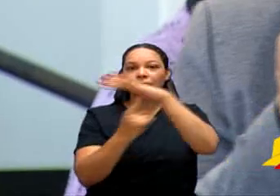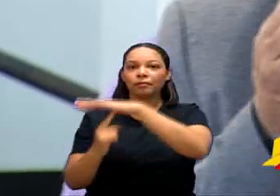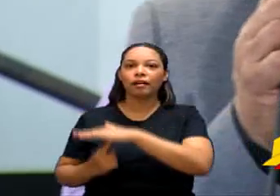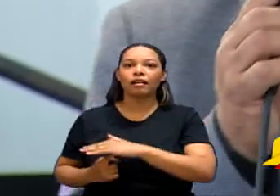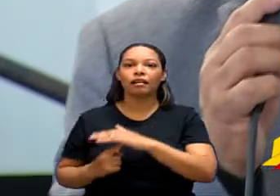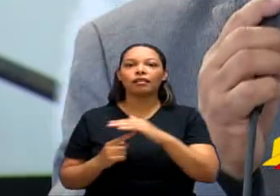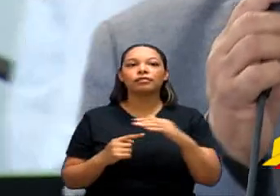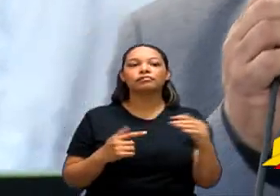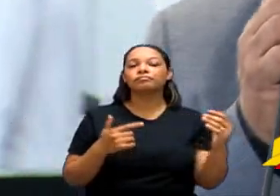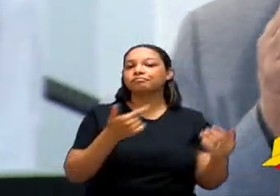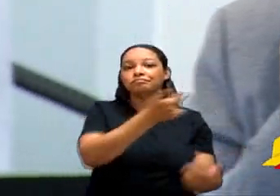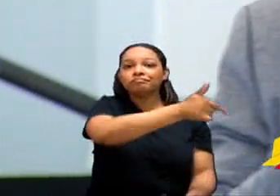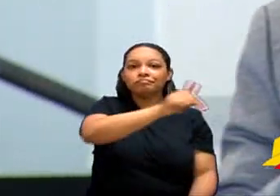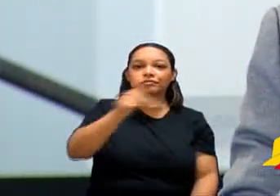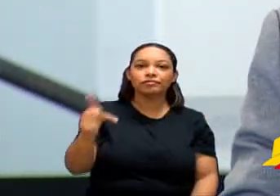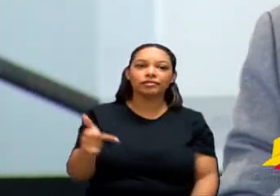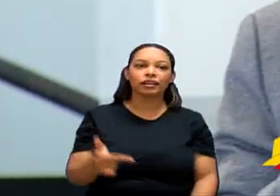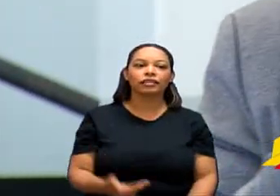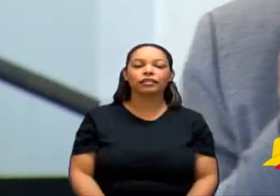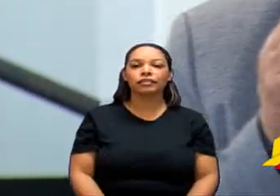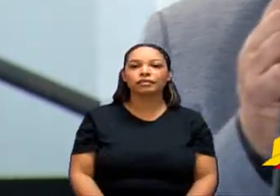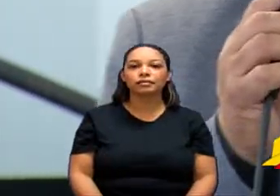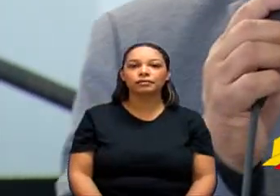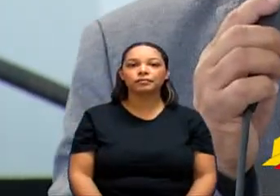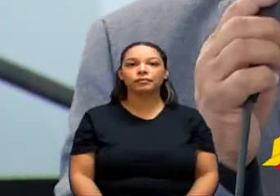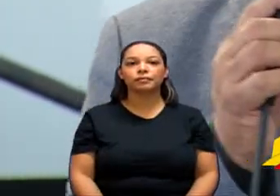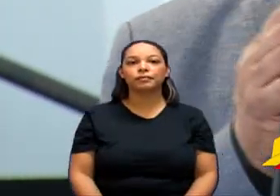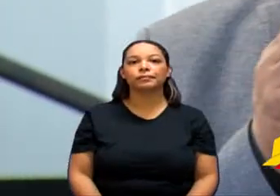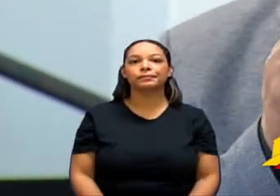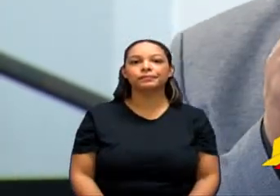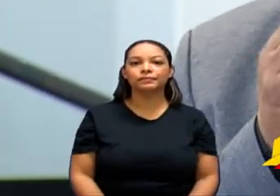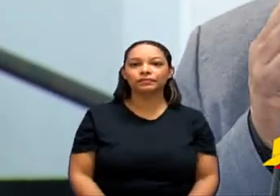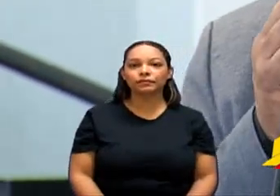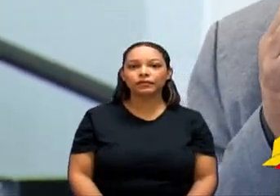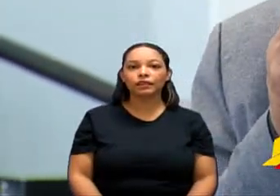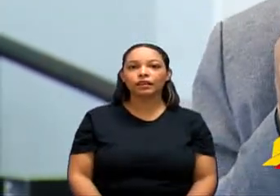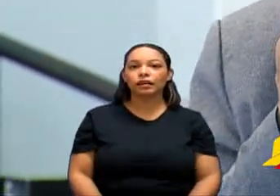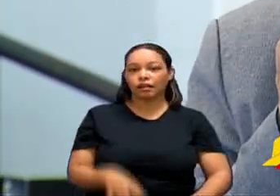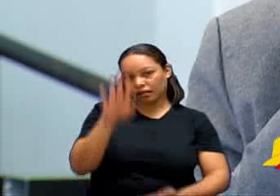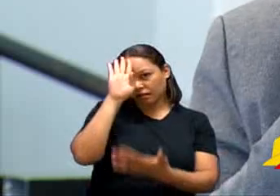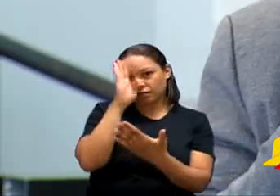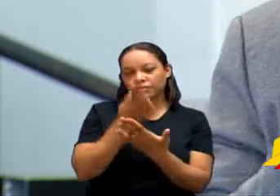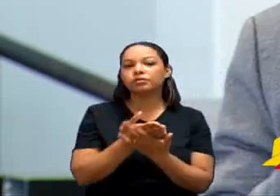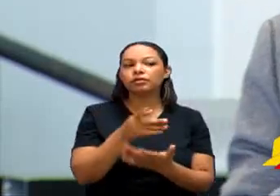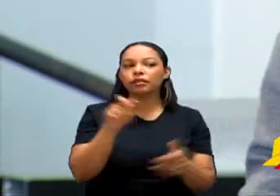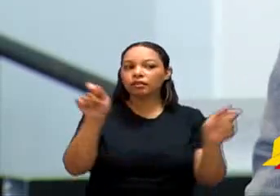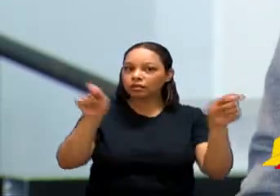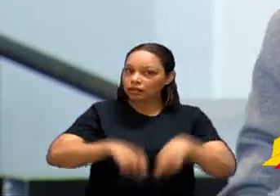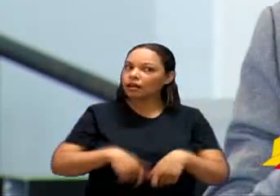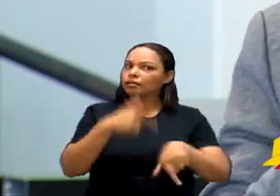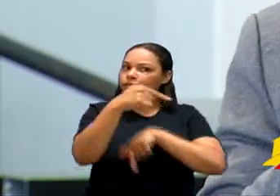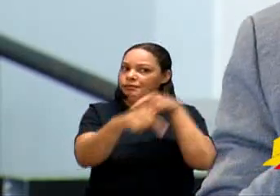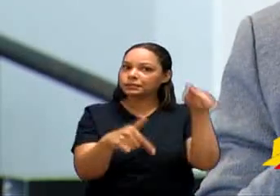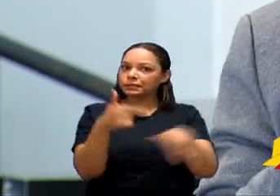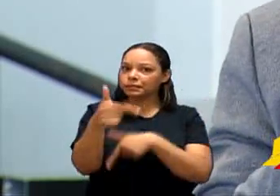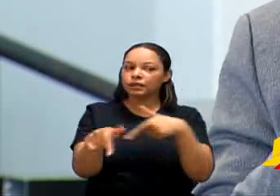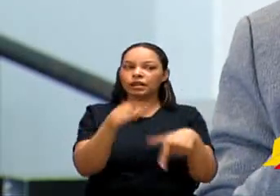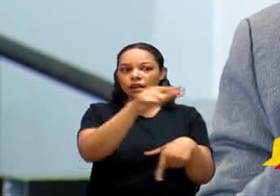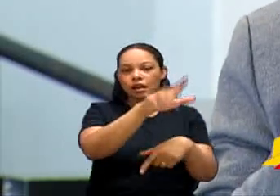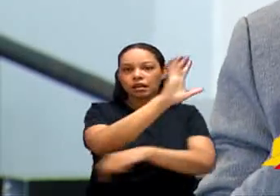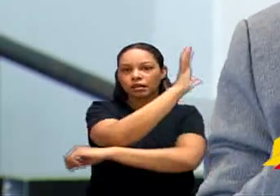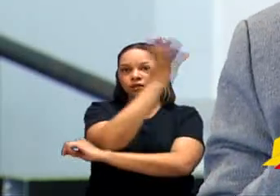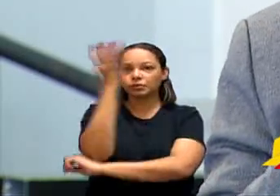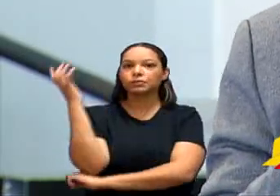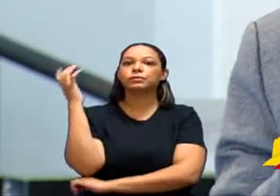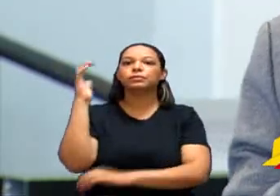ali do Horto, da nossa região ali de São Guilherme, entendeu? Então, eu acredito que nós poderíamos trabalhar mais nessa área para